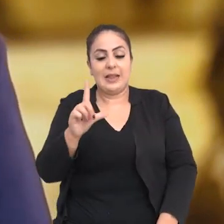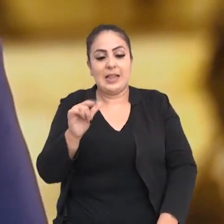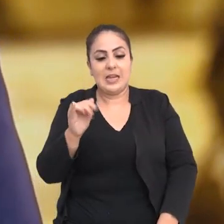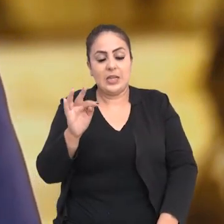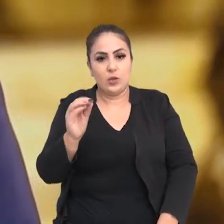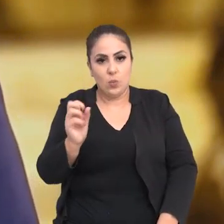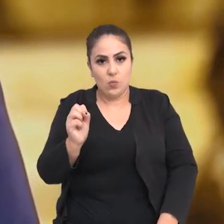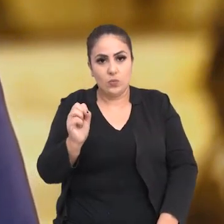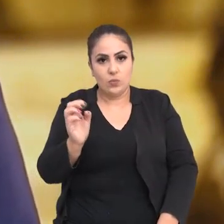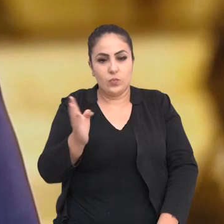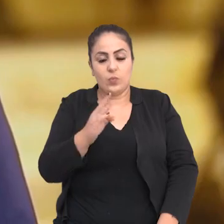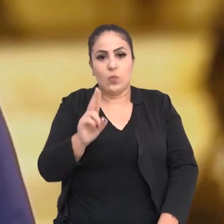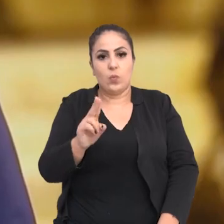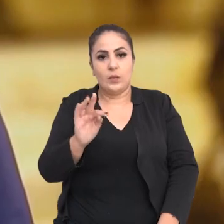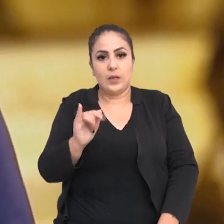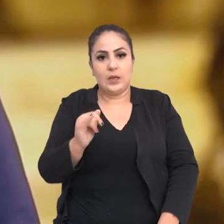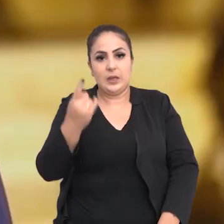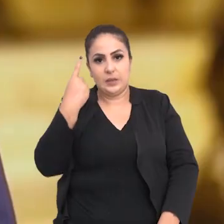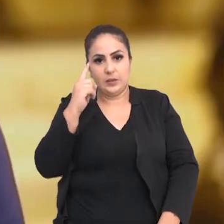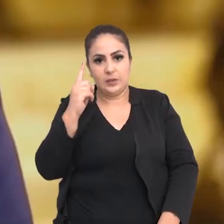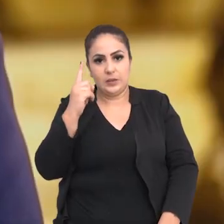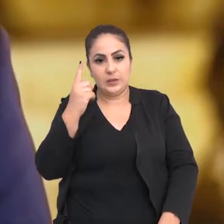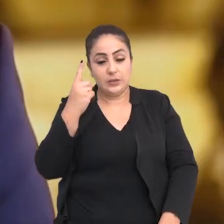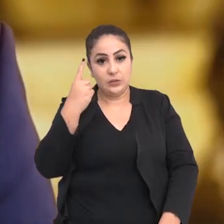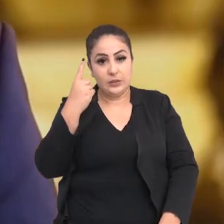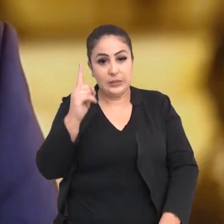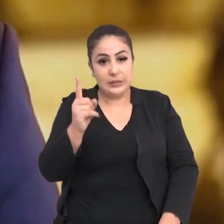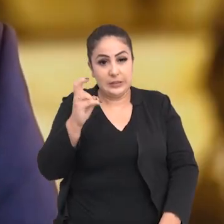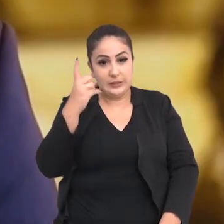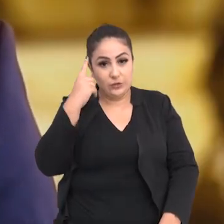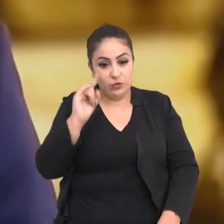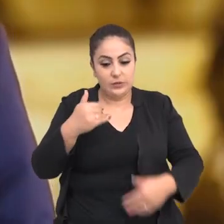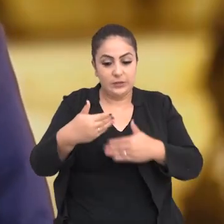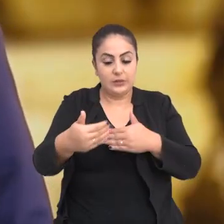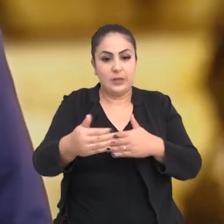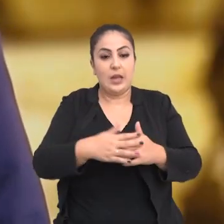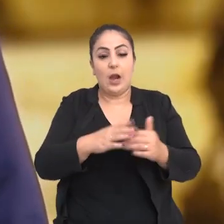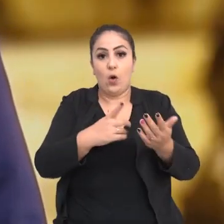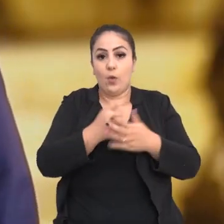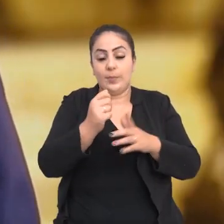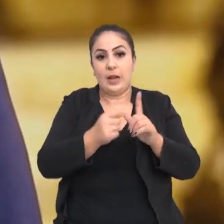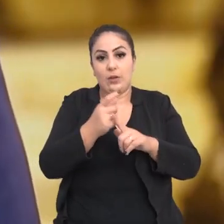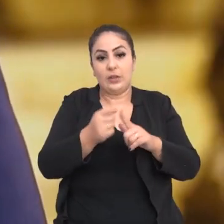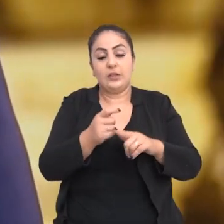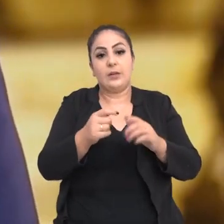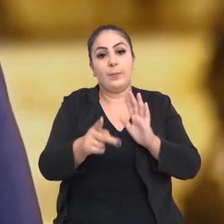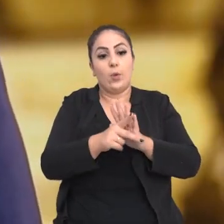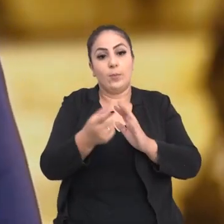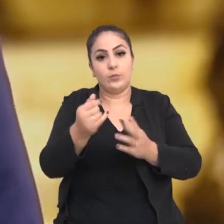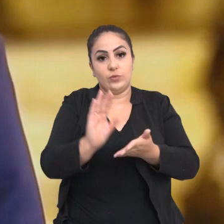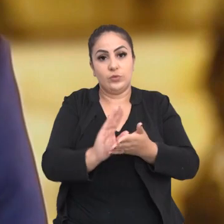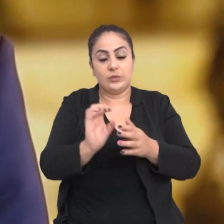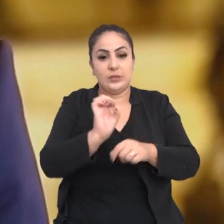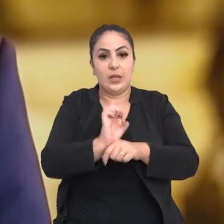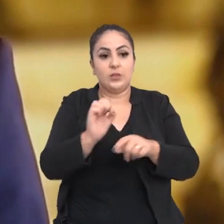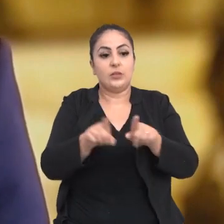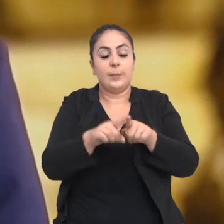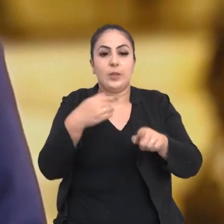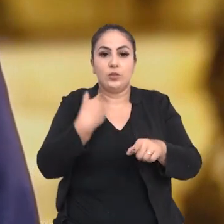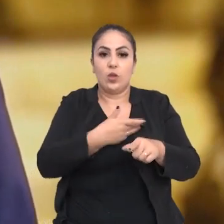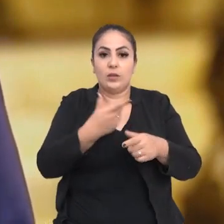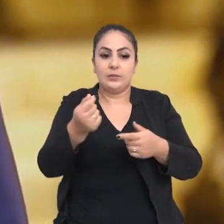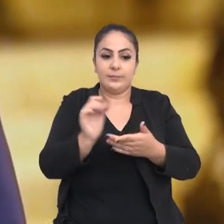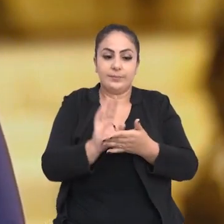leitos de UTI nos próximos 15 dias. Essas compras e aluguéis são com recursos próprios do Estado e também estamos